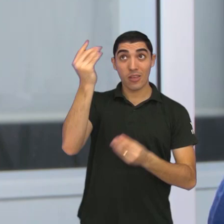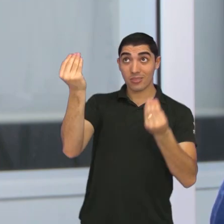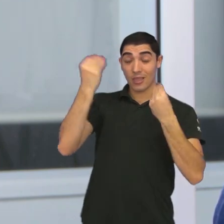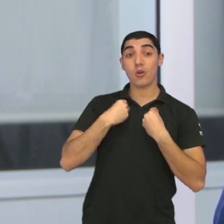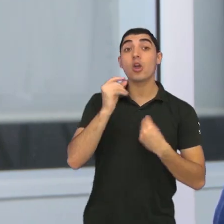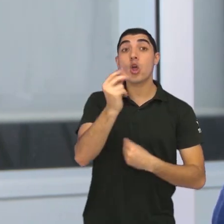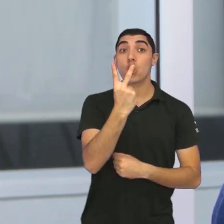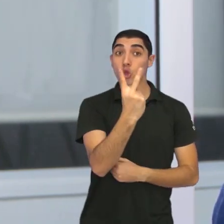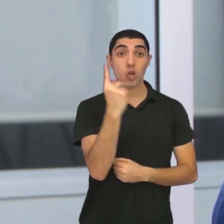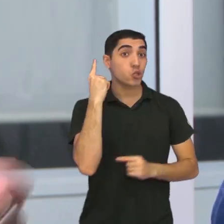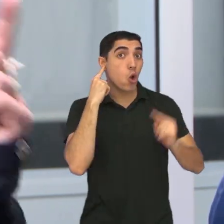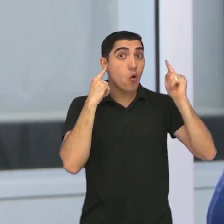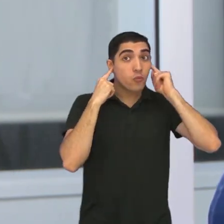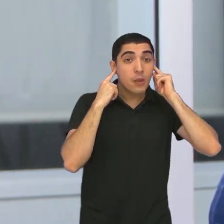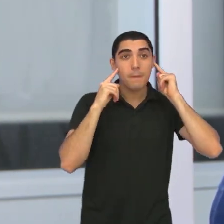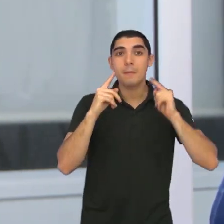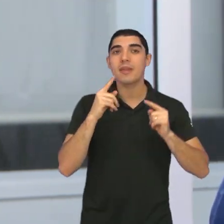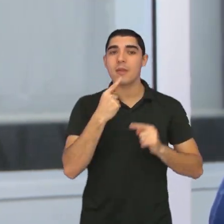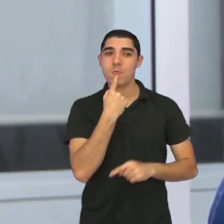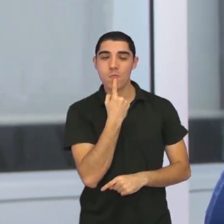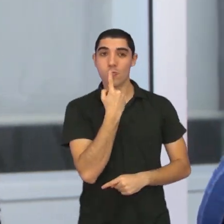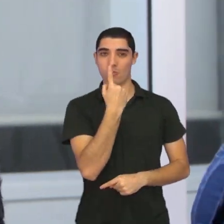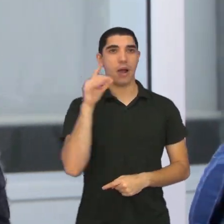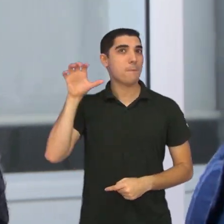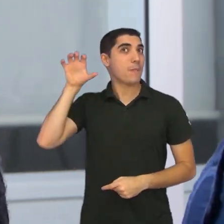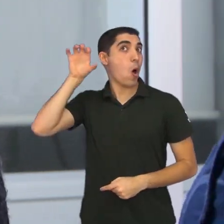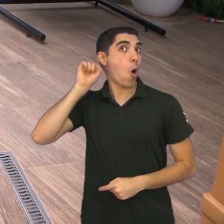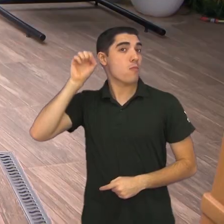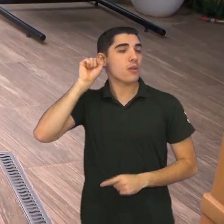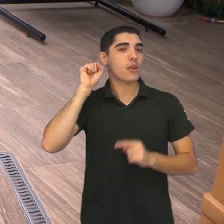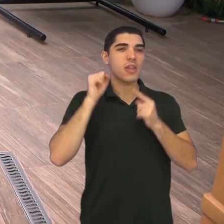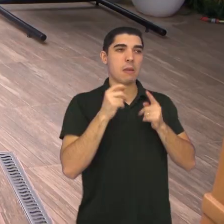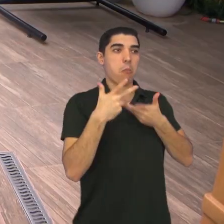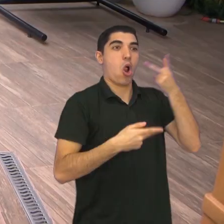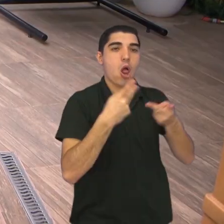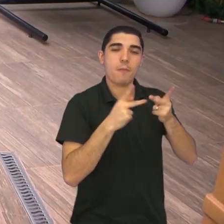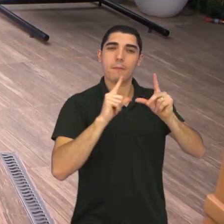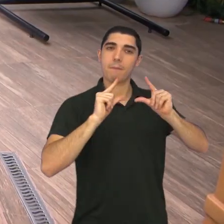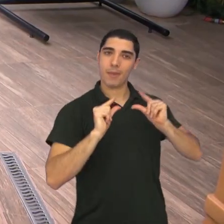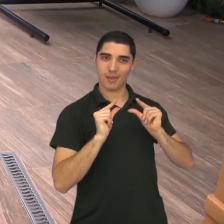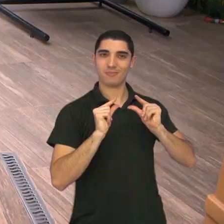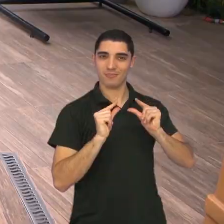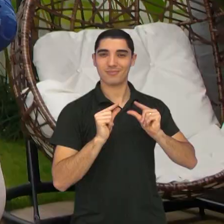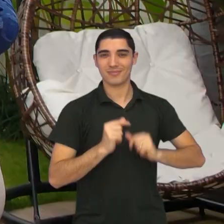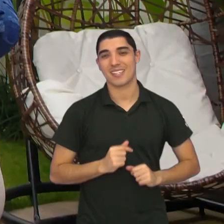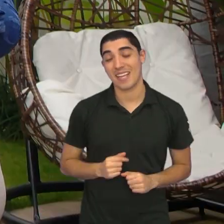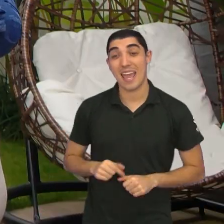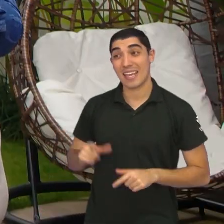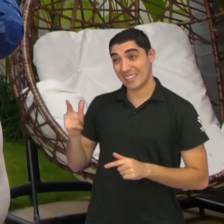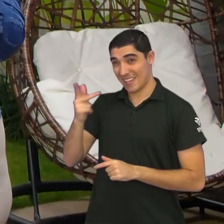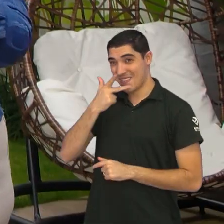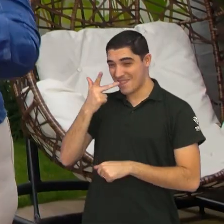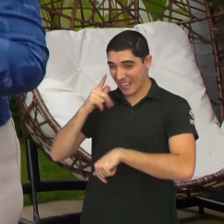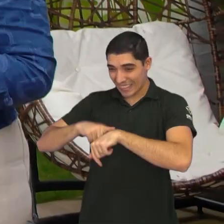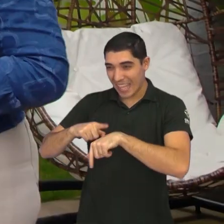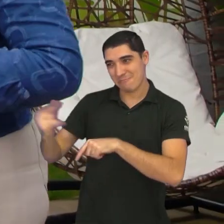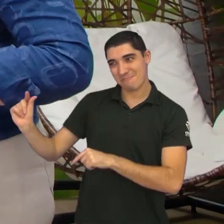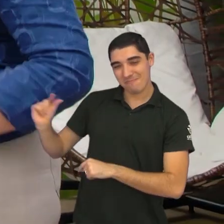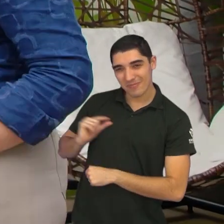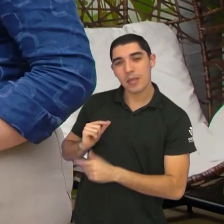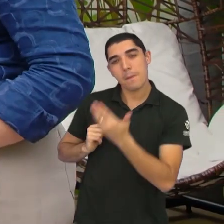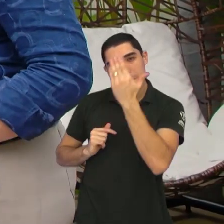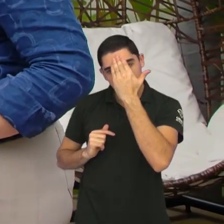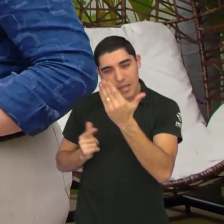deu 2 ouvidos e 1 boca, para a gente escutar mais e falar menos. Falando em ouvir experiências, vou ouvir meu editor aqui, vou encerrar o